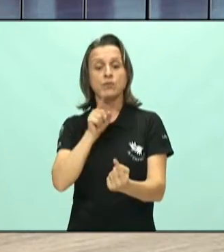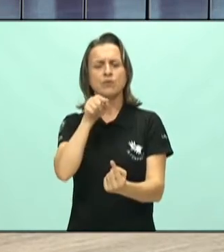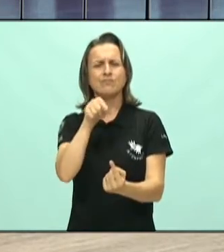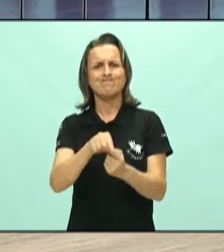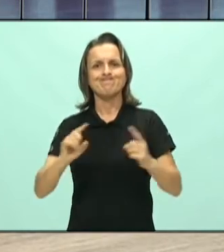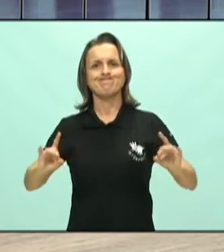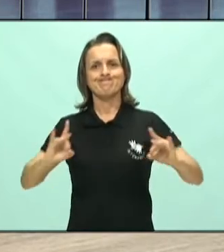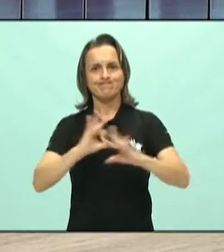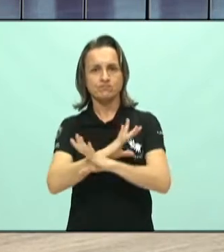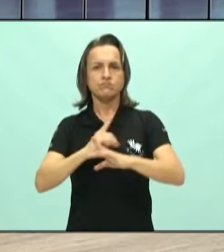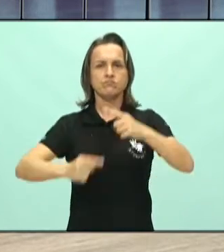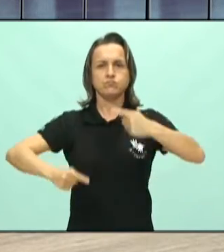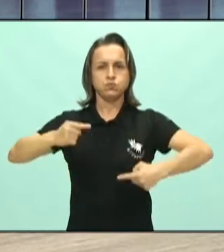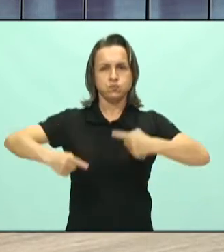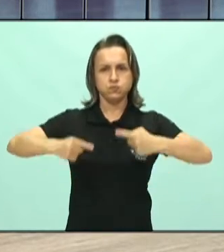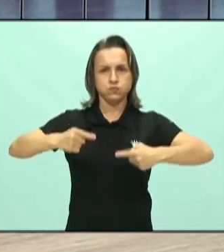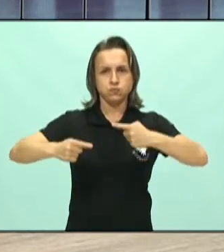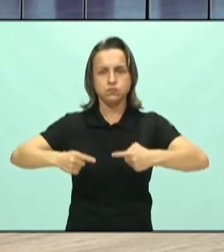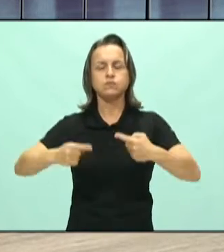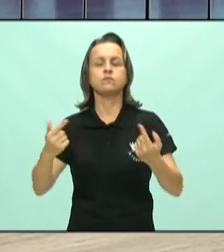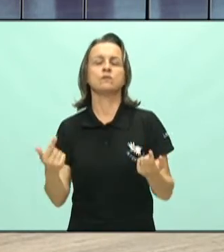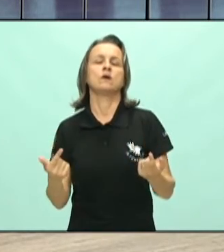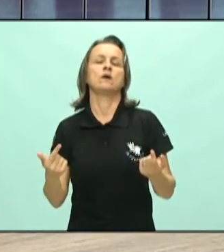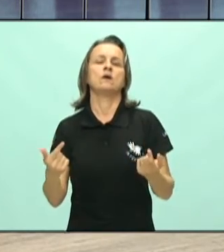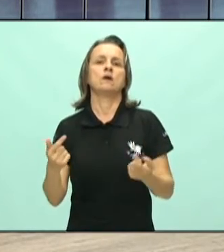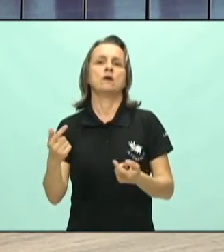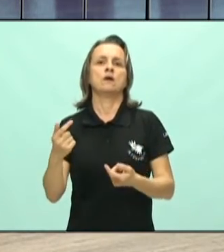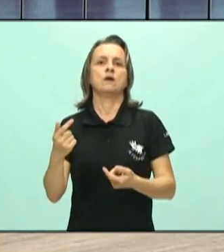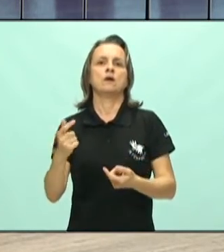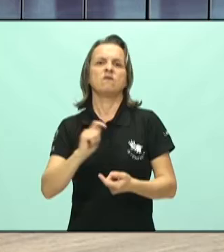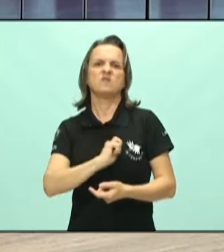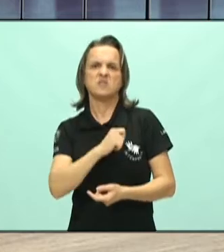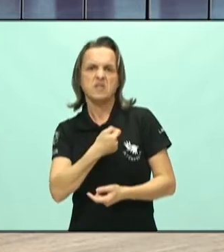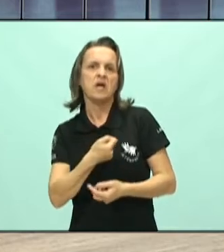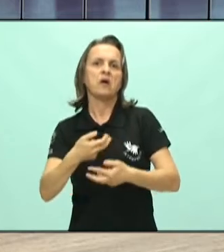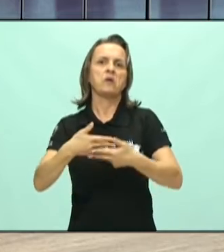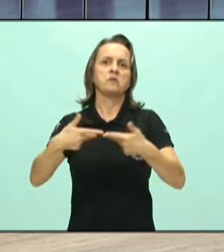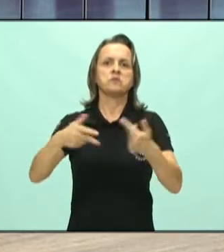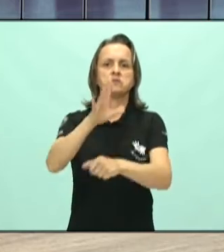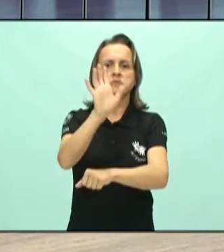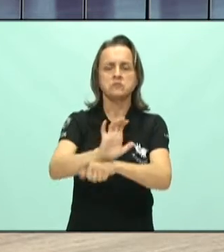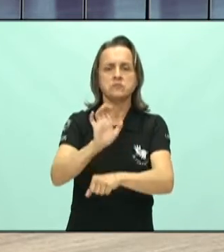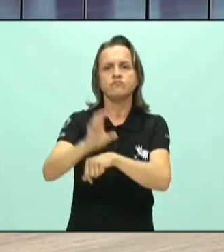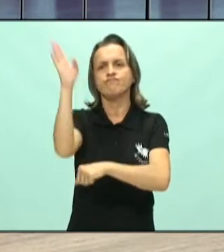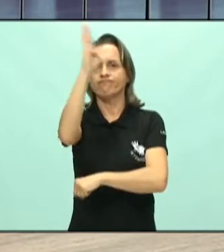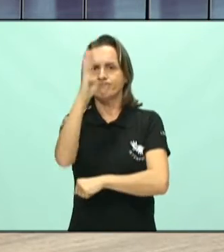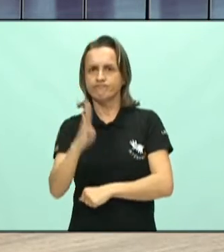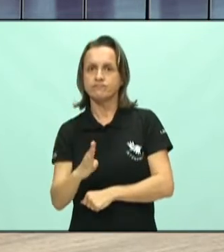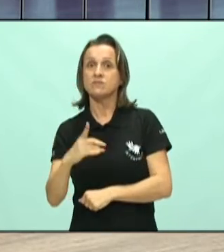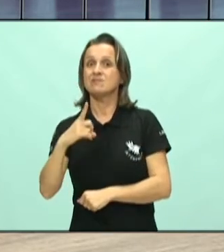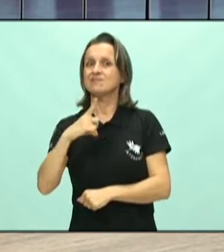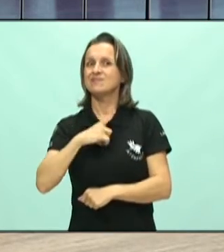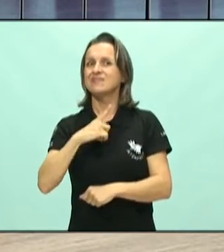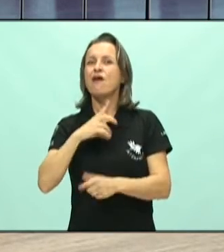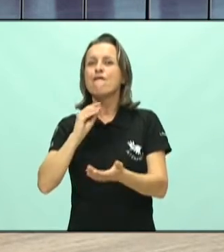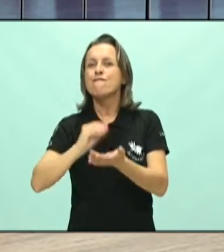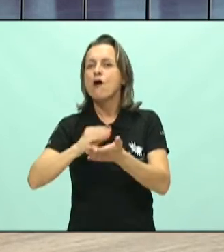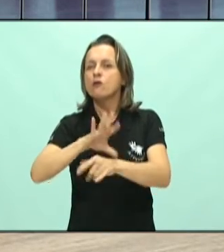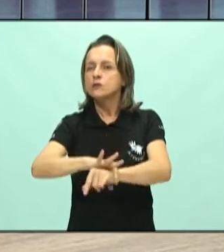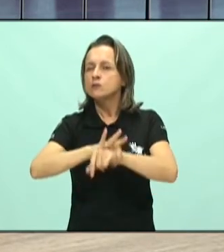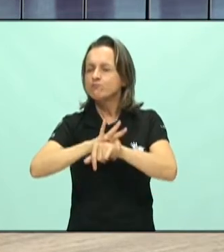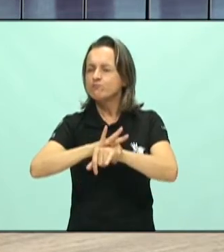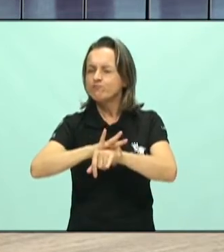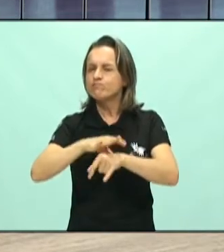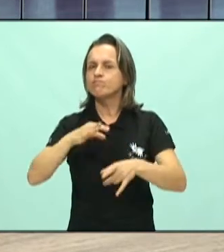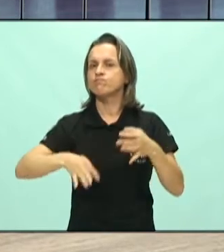guerra fiscal entre os estados brasileiros, né? Vários estados, discussão judicial, então existia uma insegurança jurídica muito